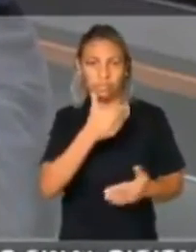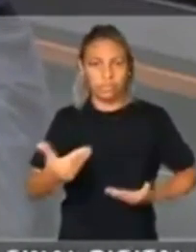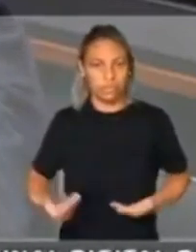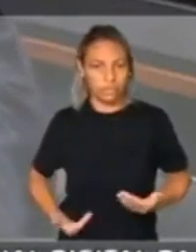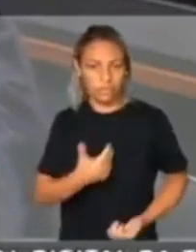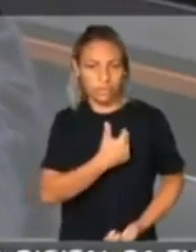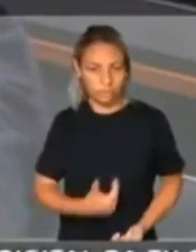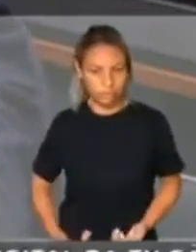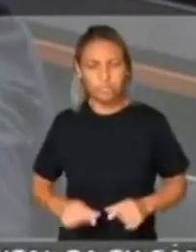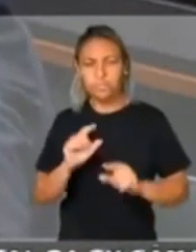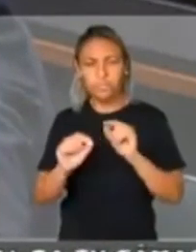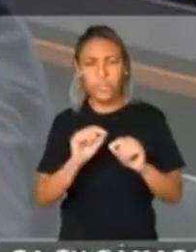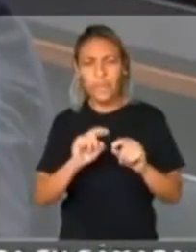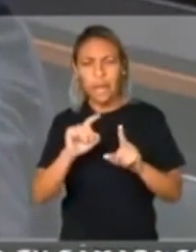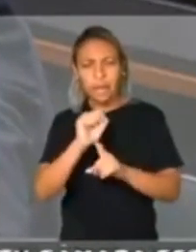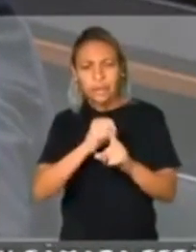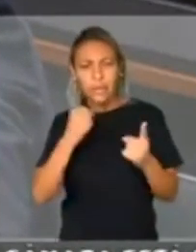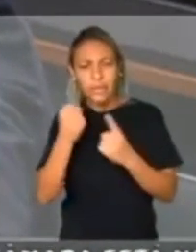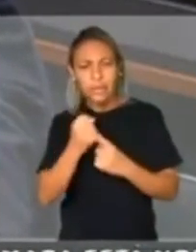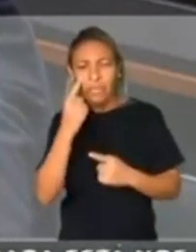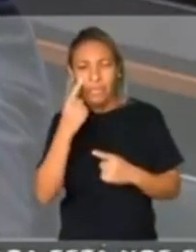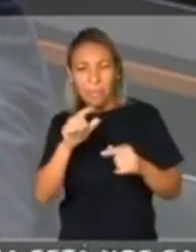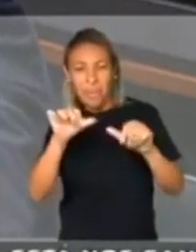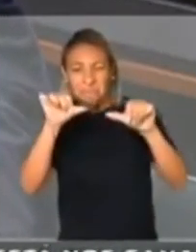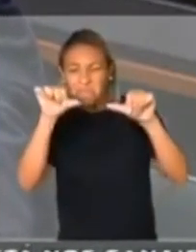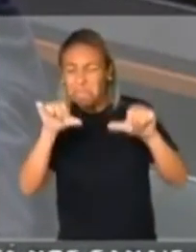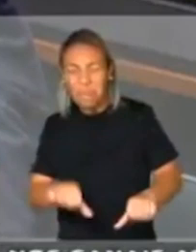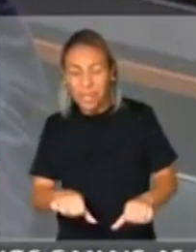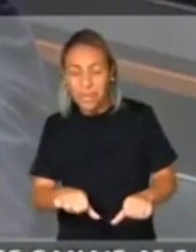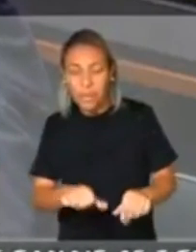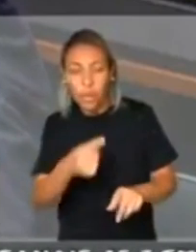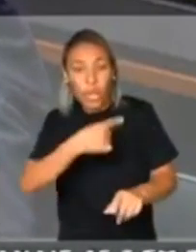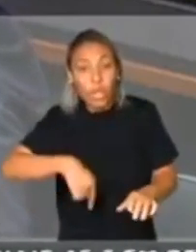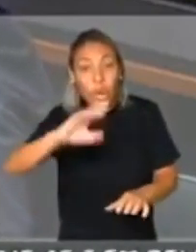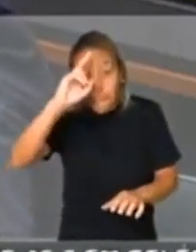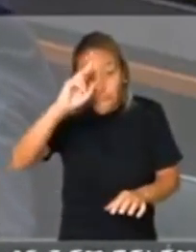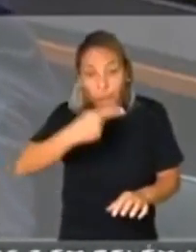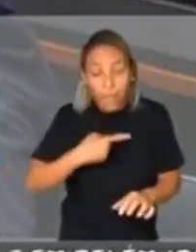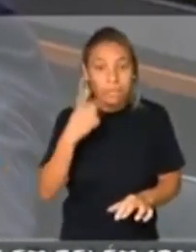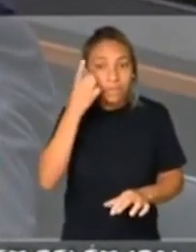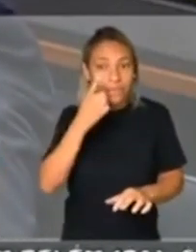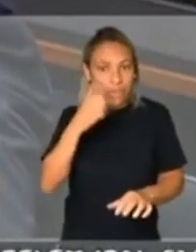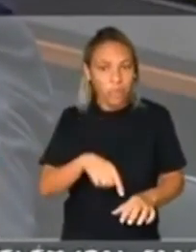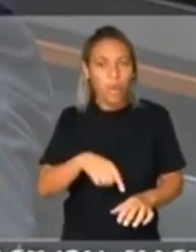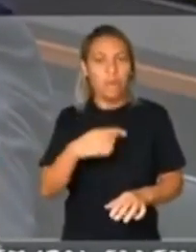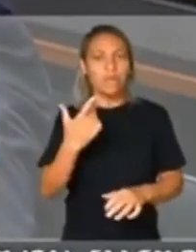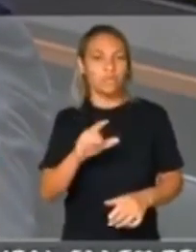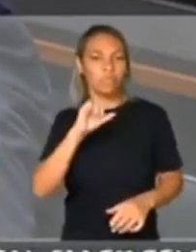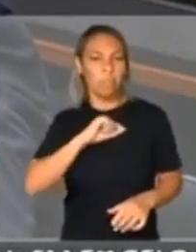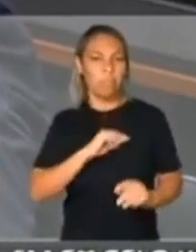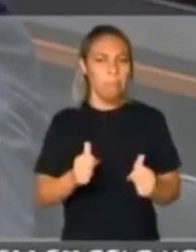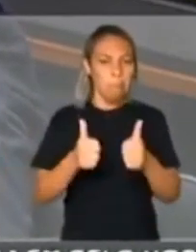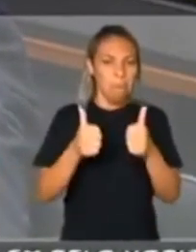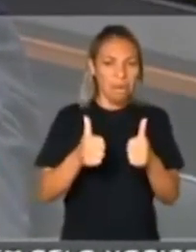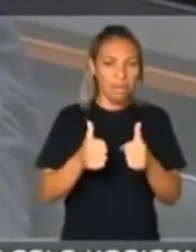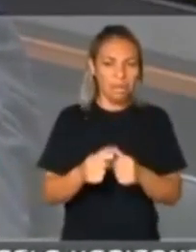o recado que se passa para a sociedade é péssimo quando nós estabelecemos para nós mesmos parlamentares um pedágio menor